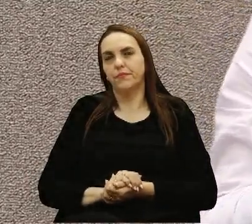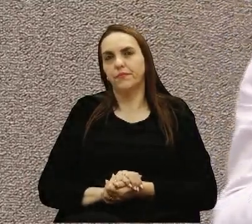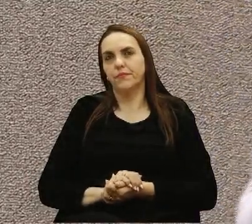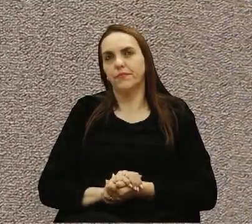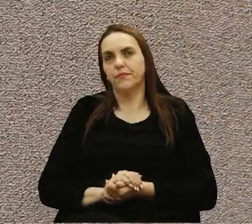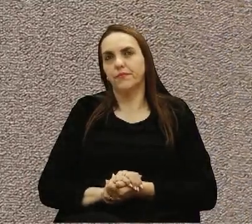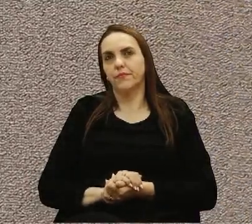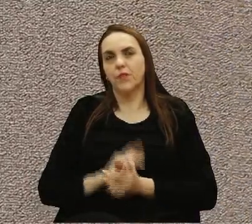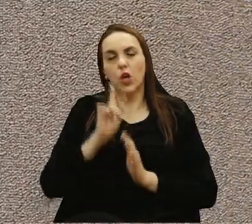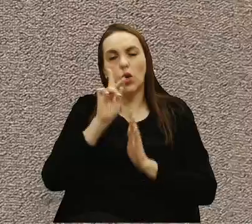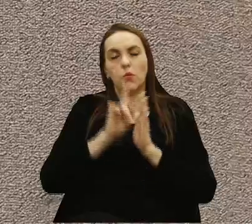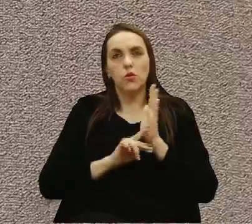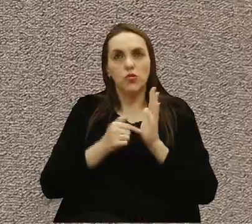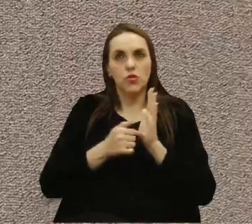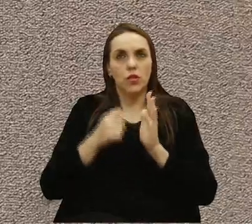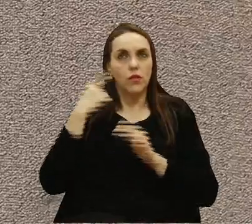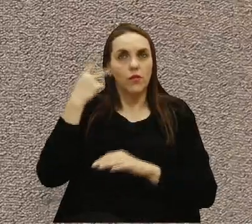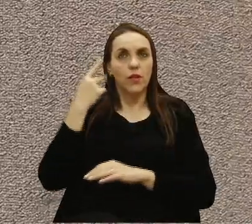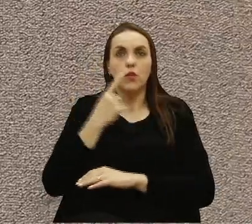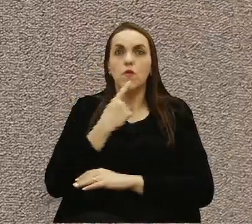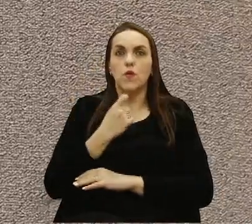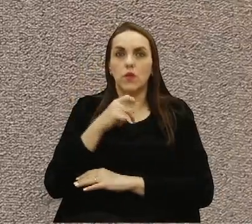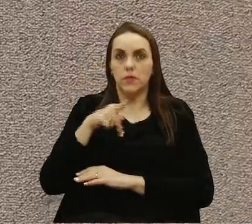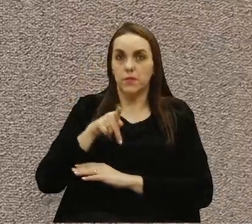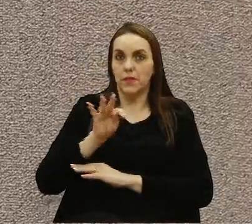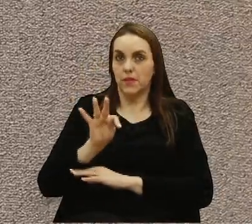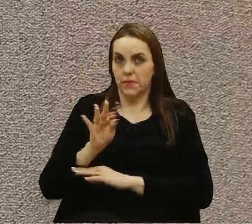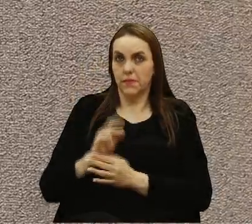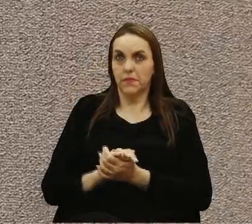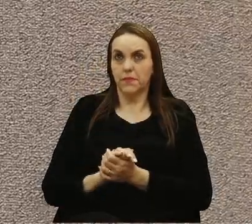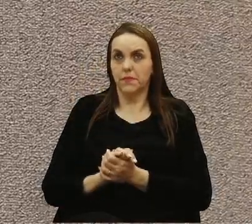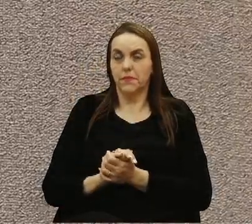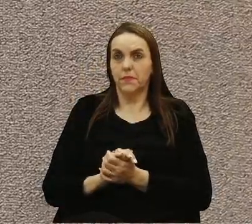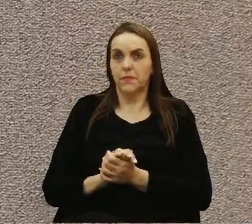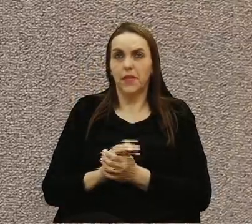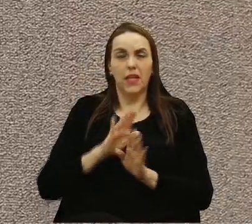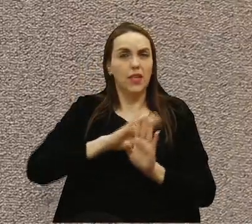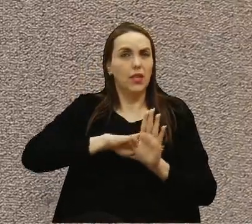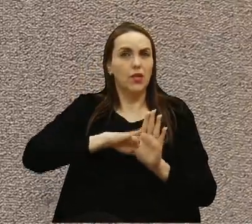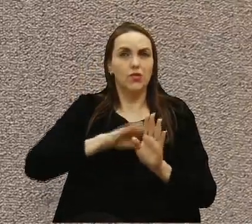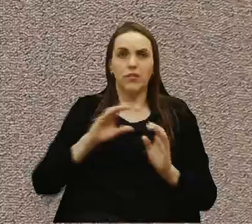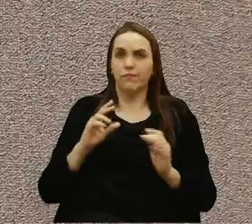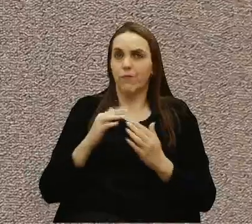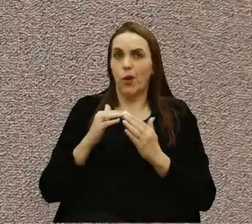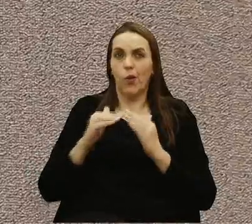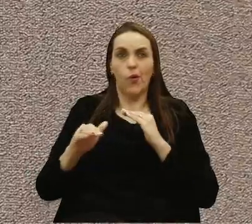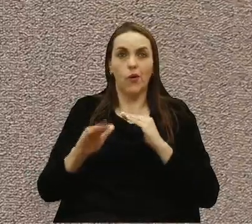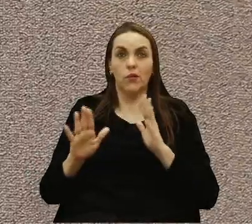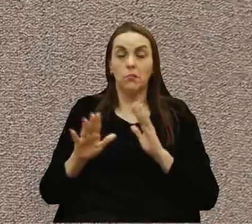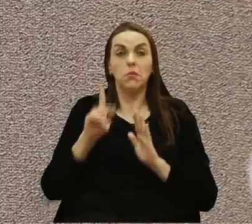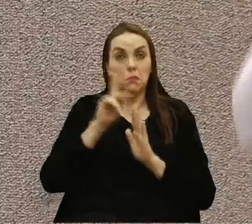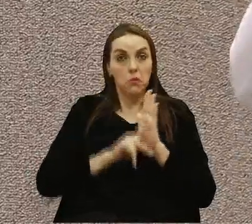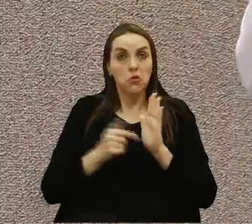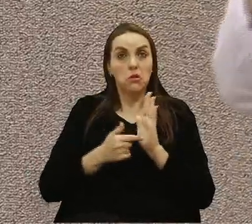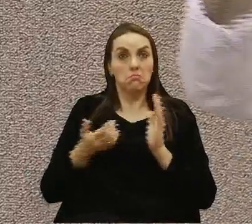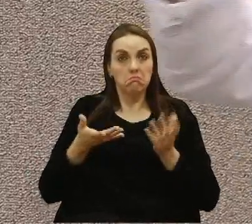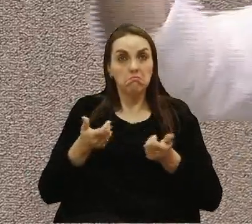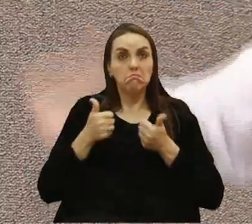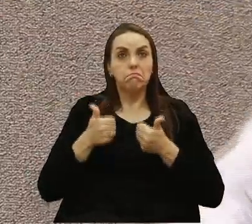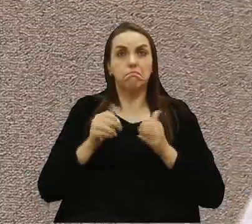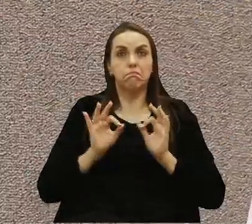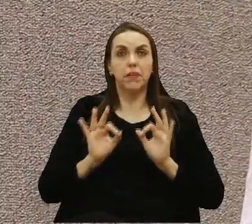O projeto aqui da vereadora Rose, do PT, total ideologia contrária a mim, mas um baita projeto, onde